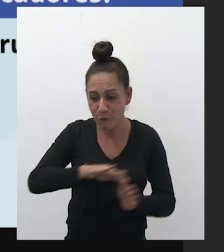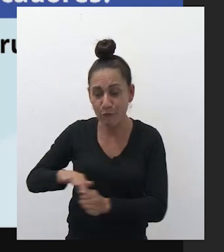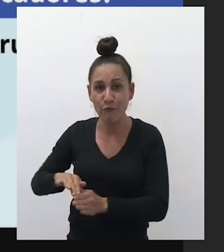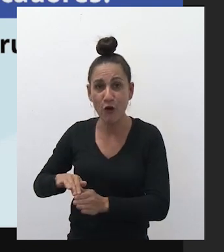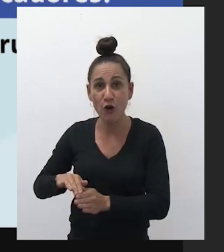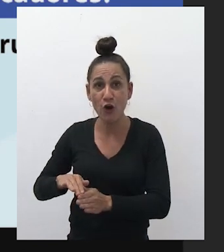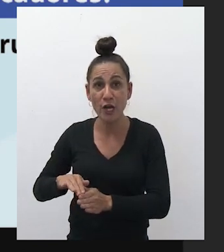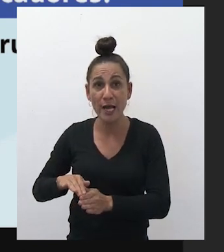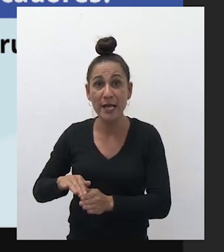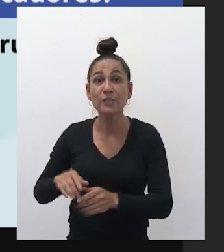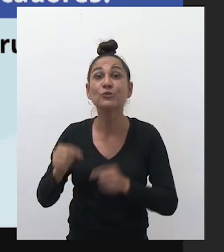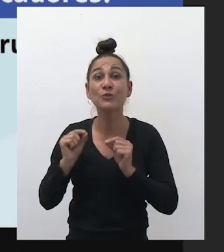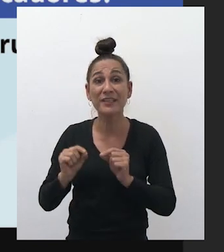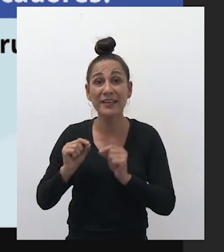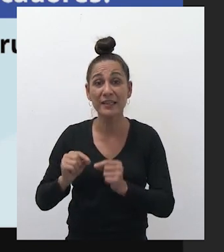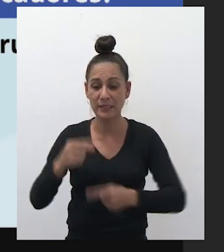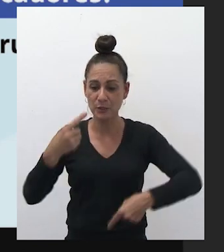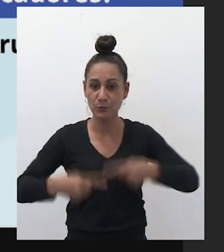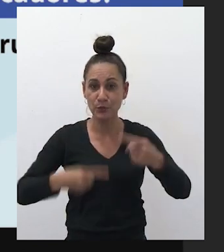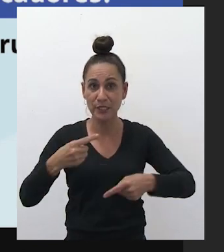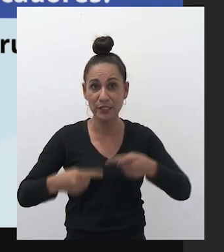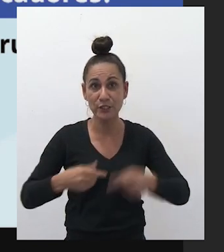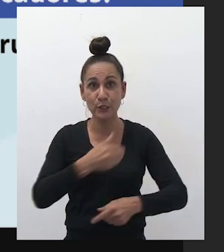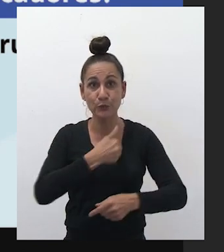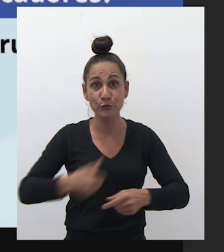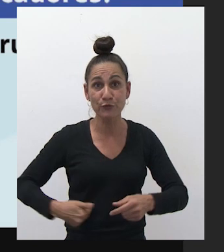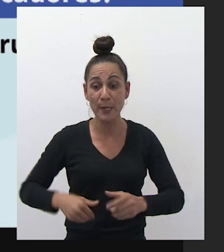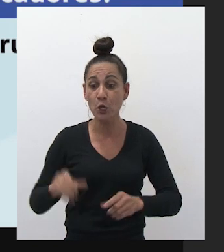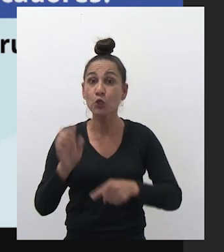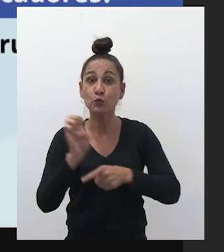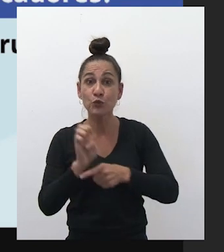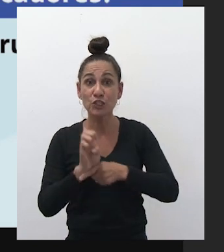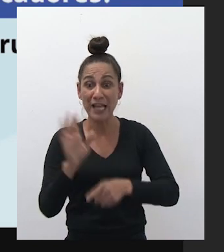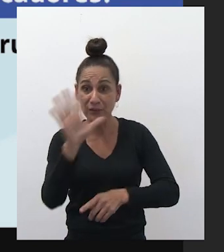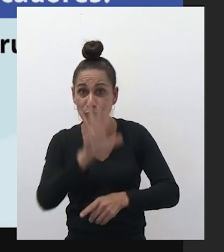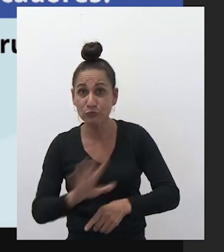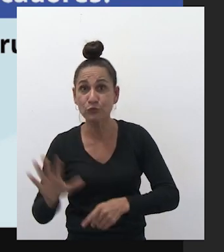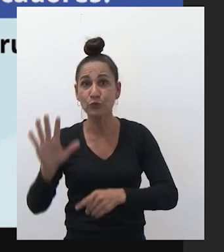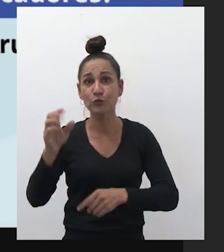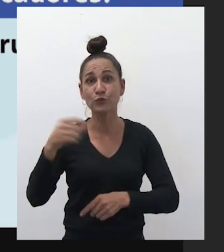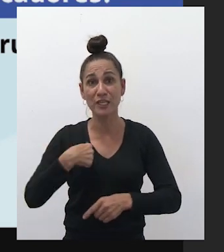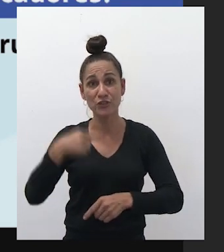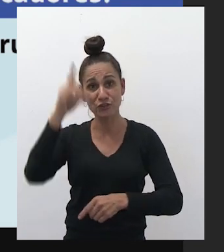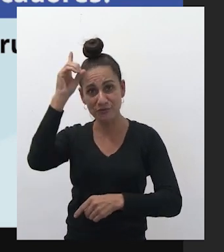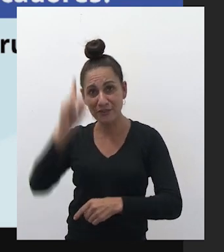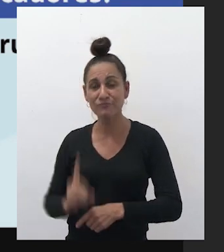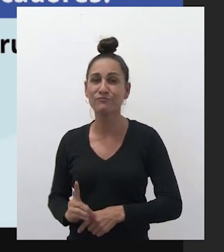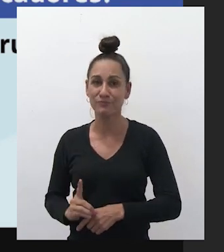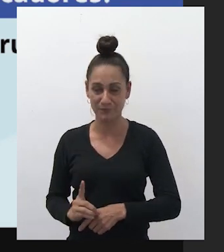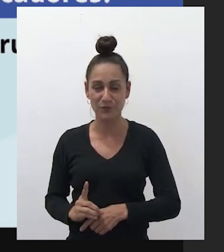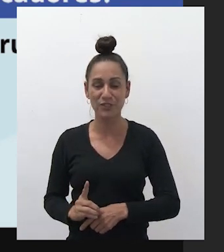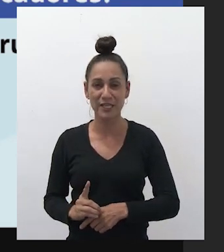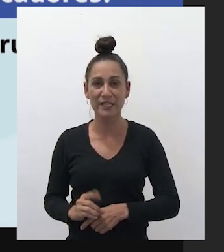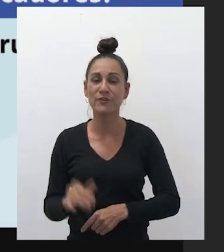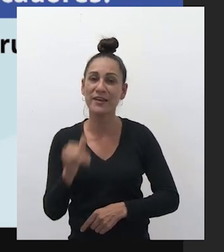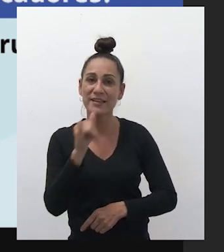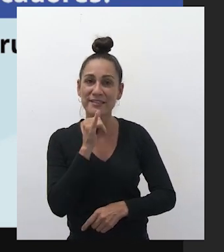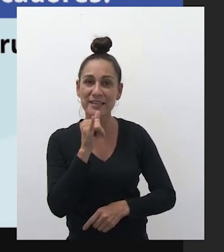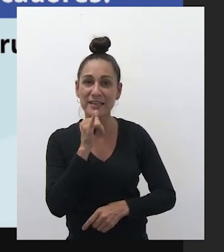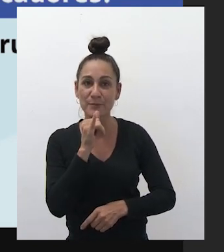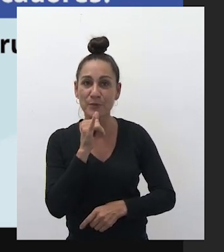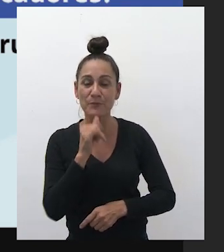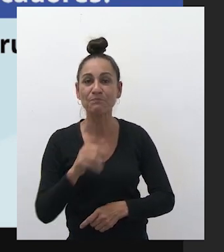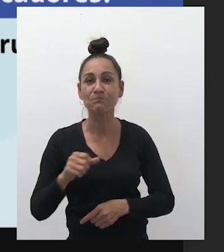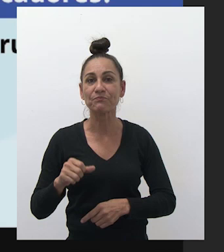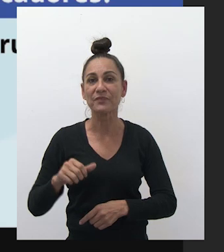das políticas públicas, de tudo que existe no nosso Estado de Direito. Por exemplo, auxílio